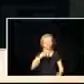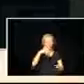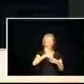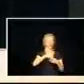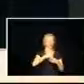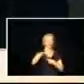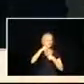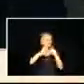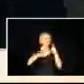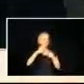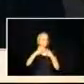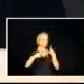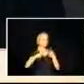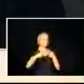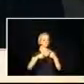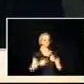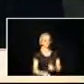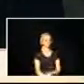o seu orçamento